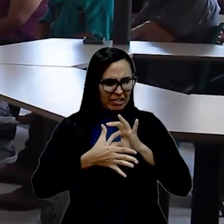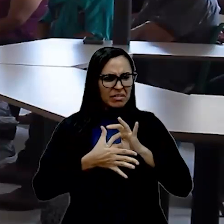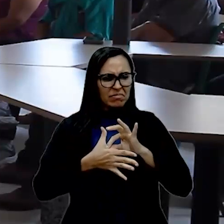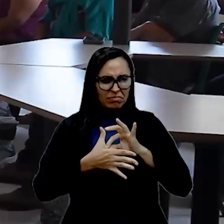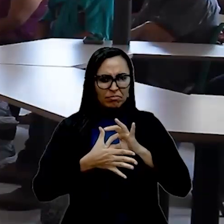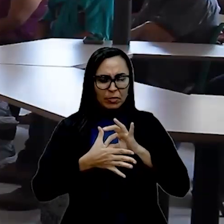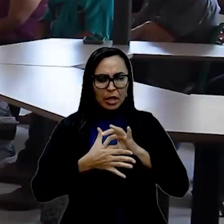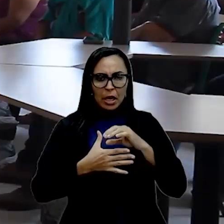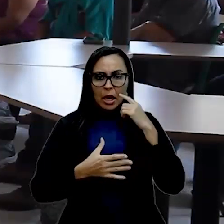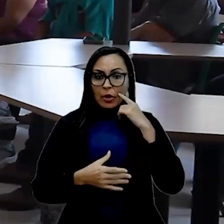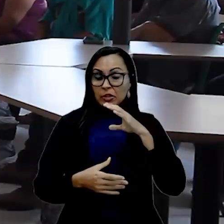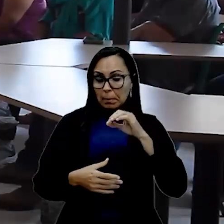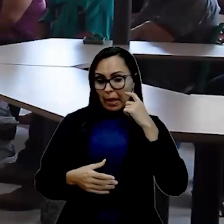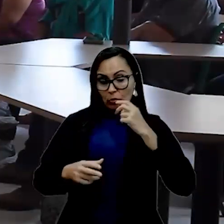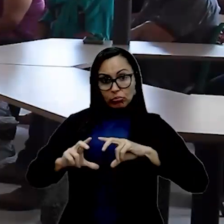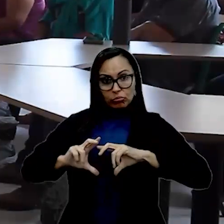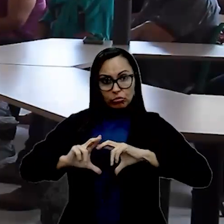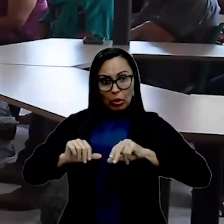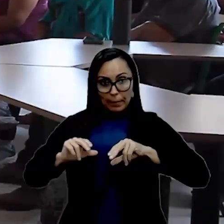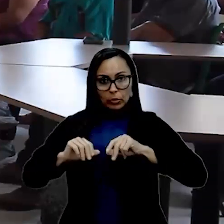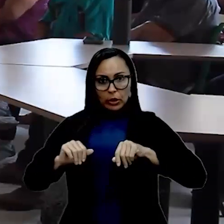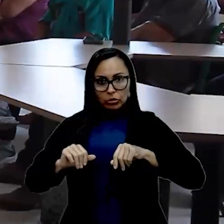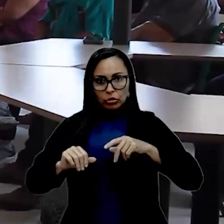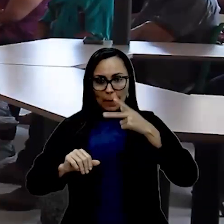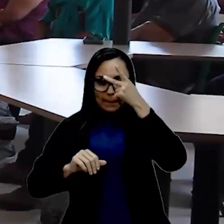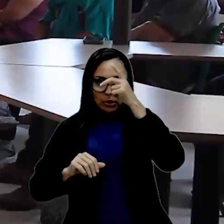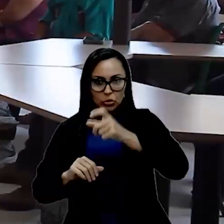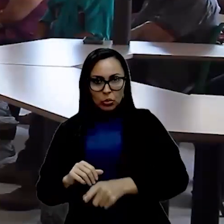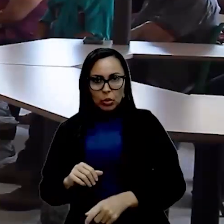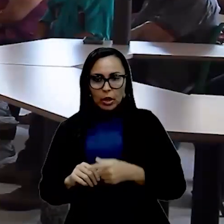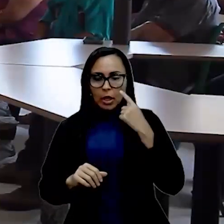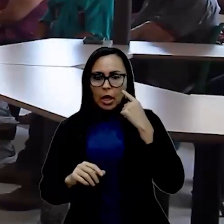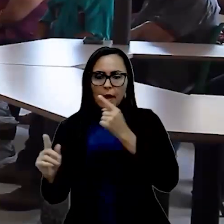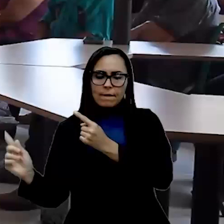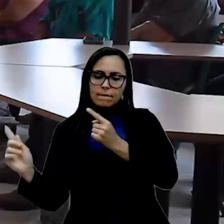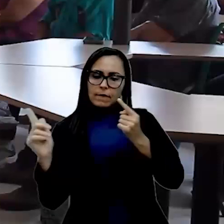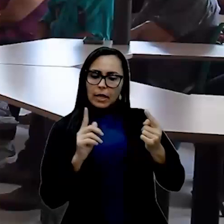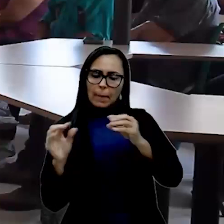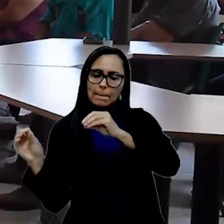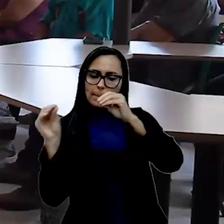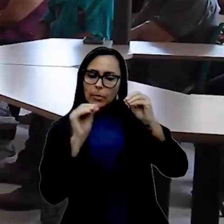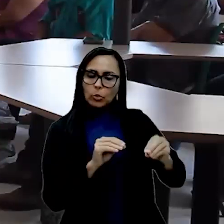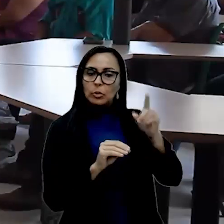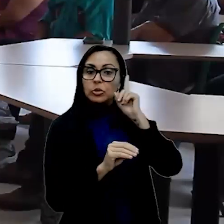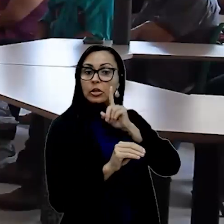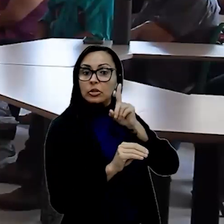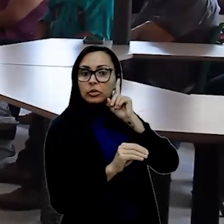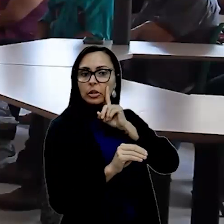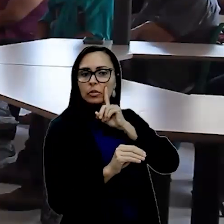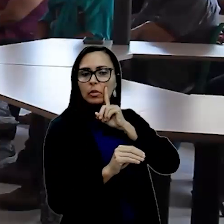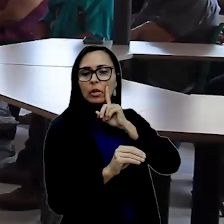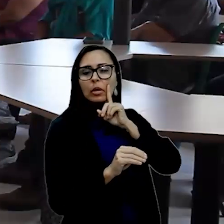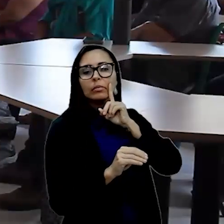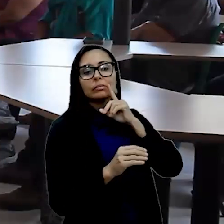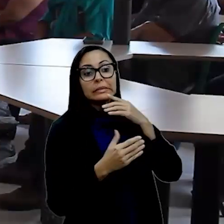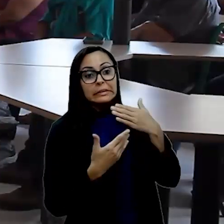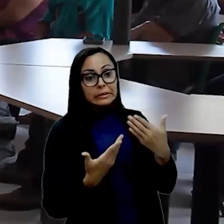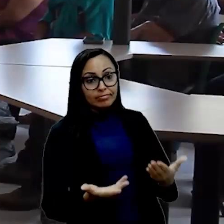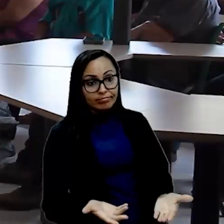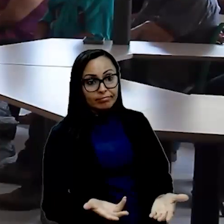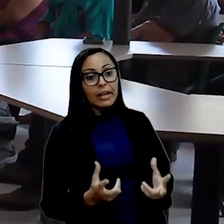pega um japonês e joga nos Estados Unidos, ele vai entrar na mesma incidência de